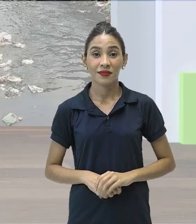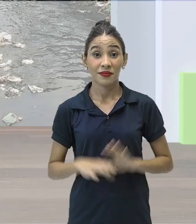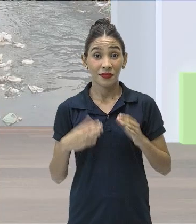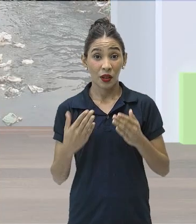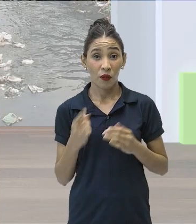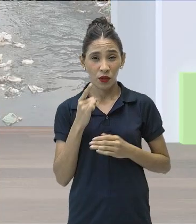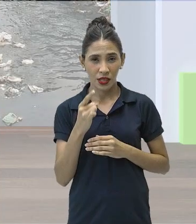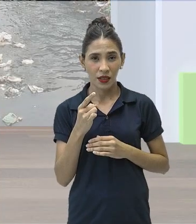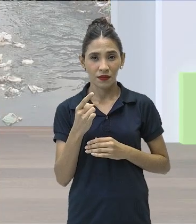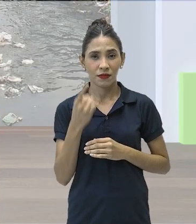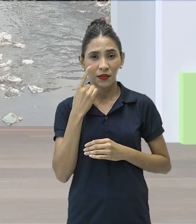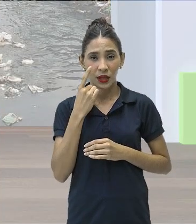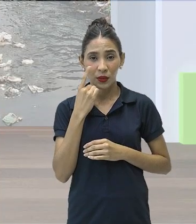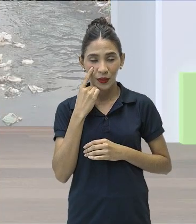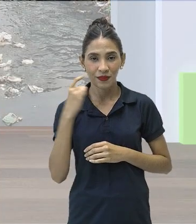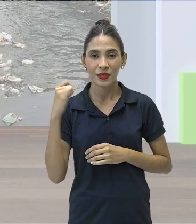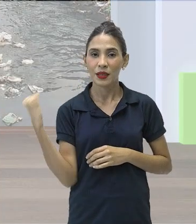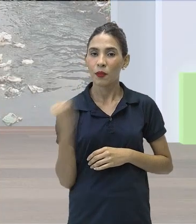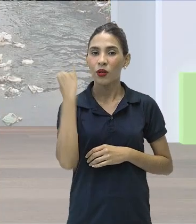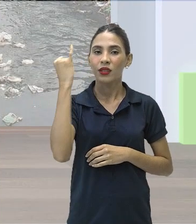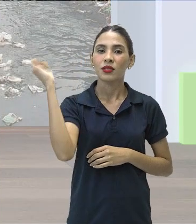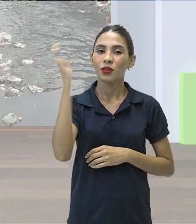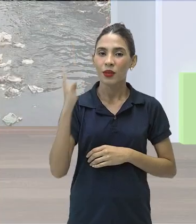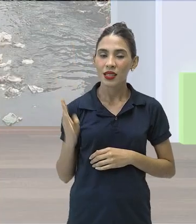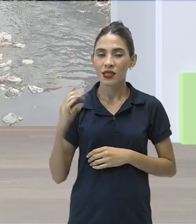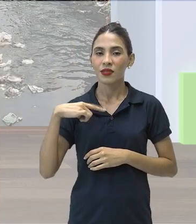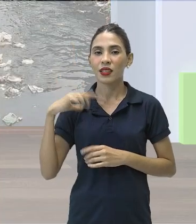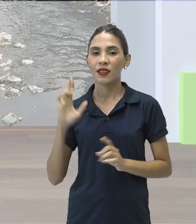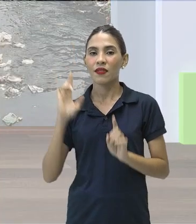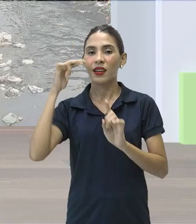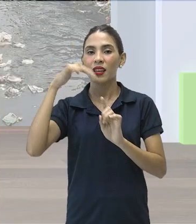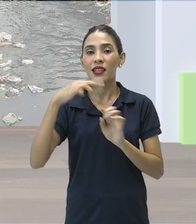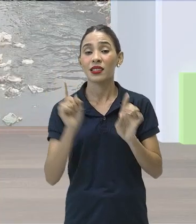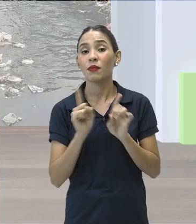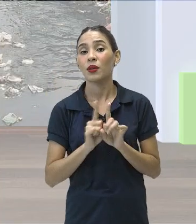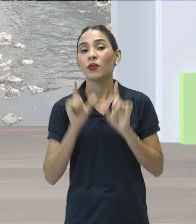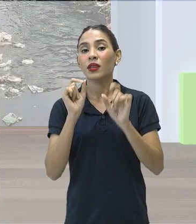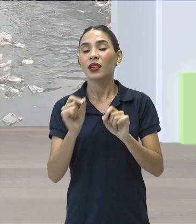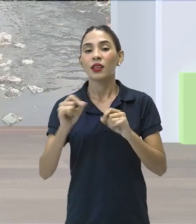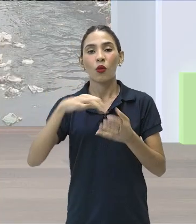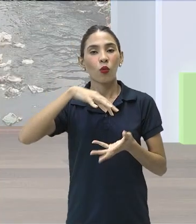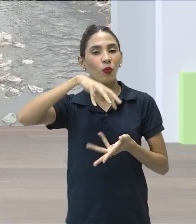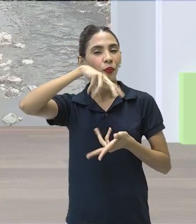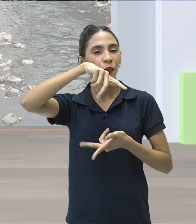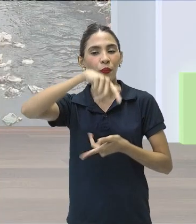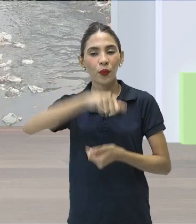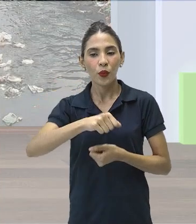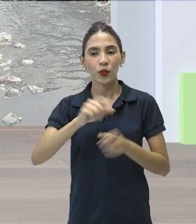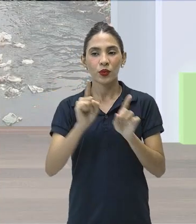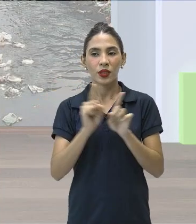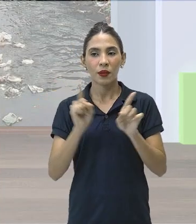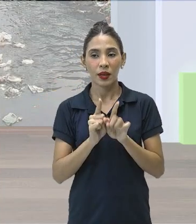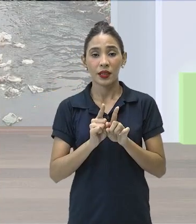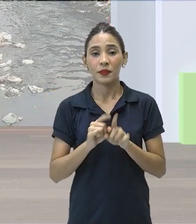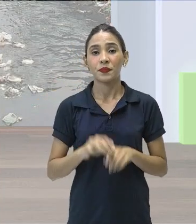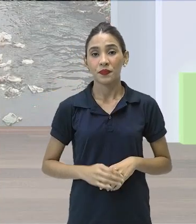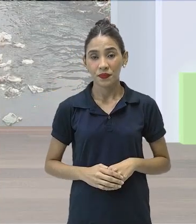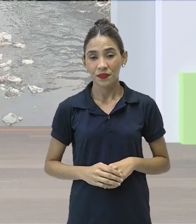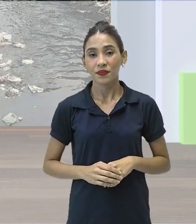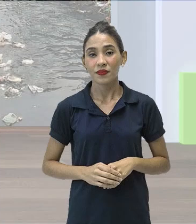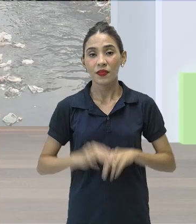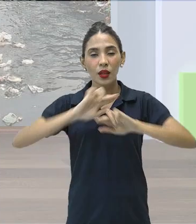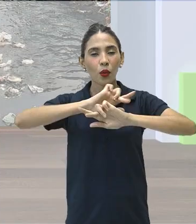Olha a importância aí do Brasil tendo como referência para o mundo inteiro, né, essa questão